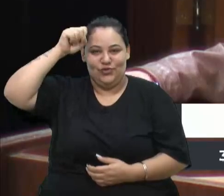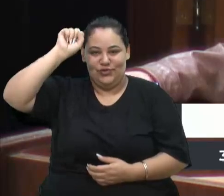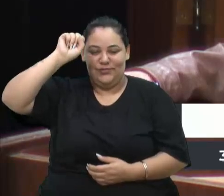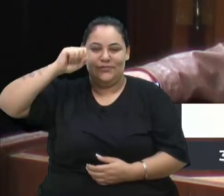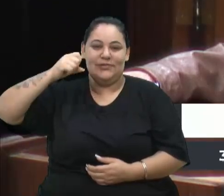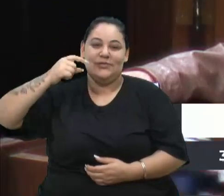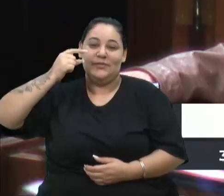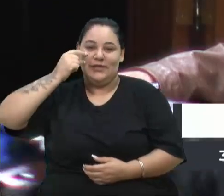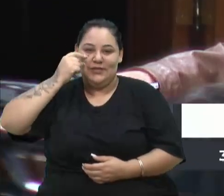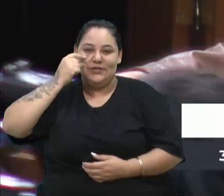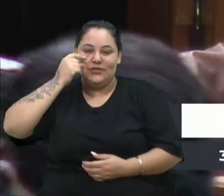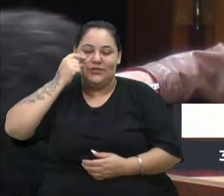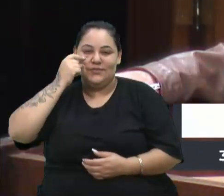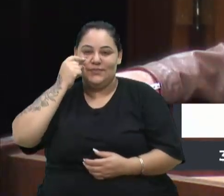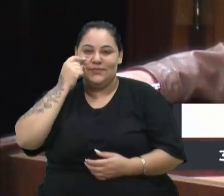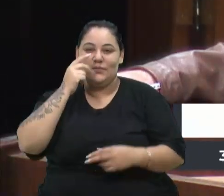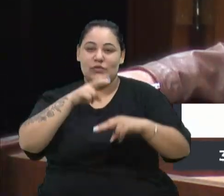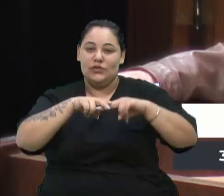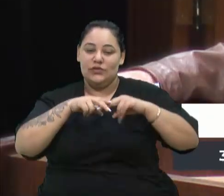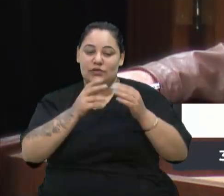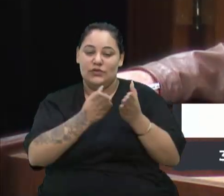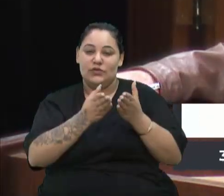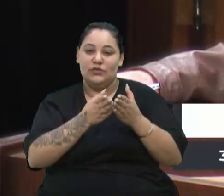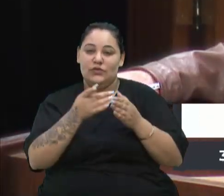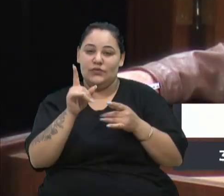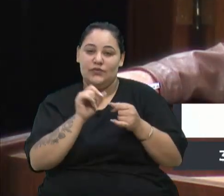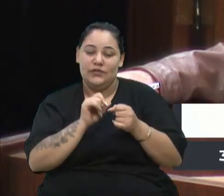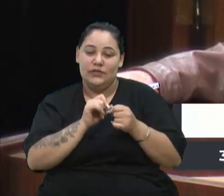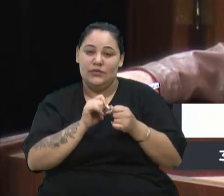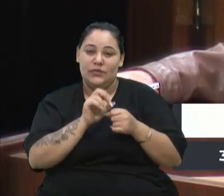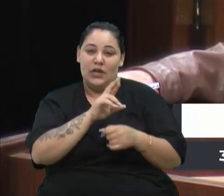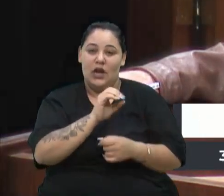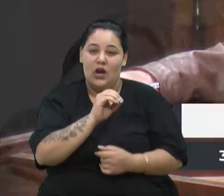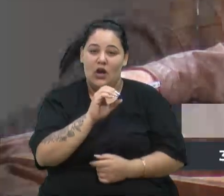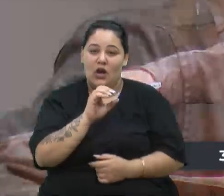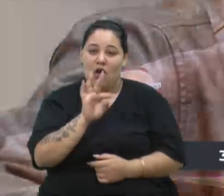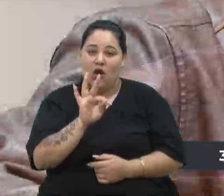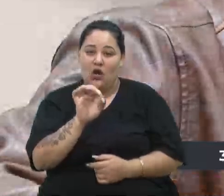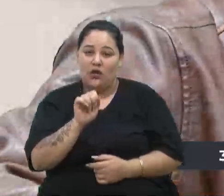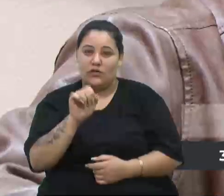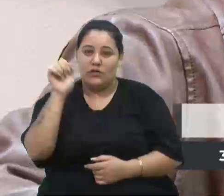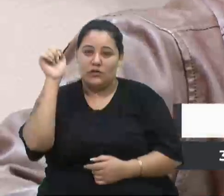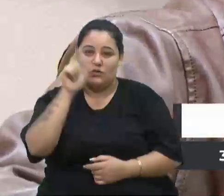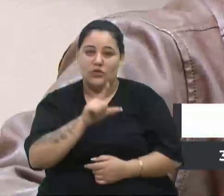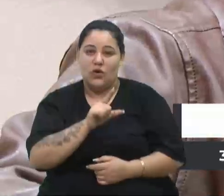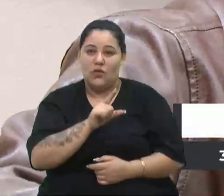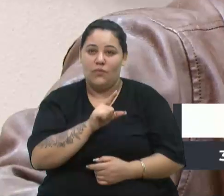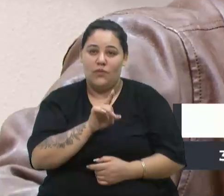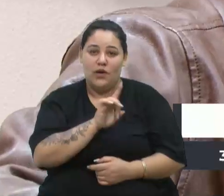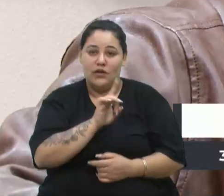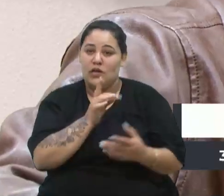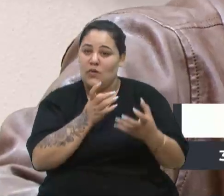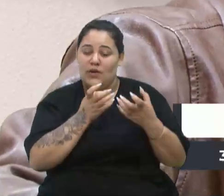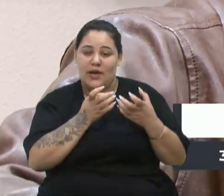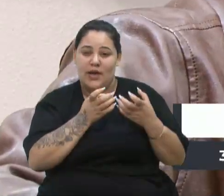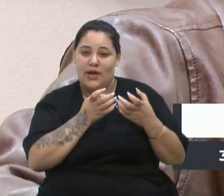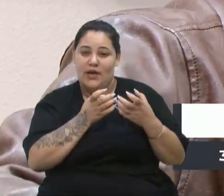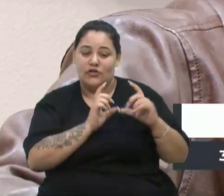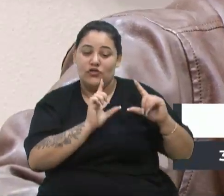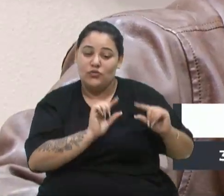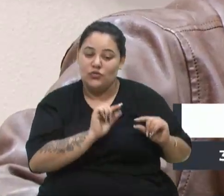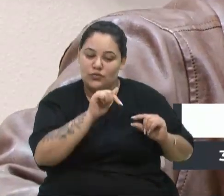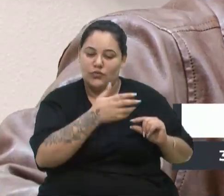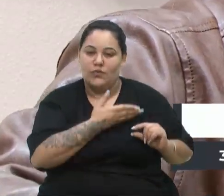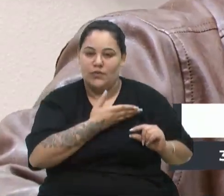o estudo que se deu sobre a Rota do Sol, não quisemos nós desprestigiar o amigo. Fato que